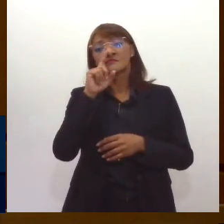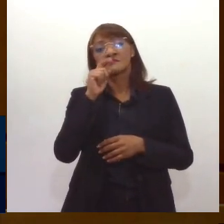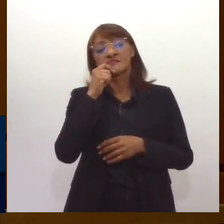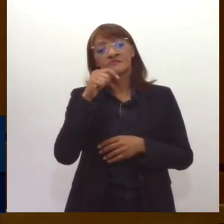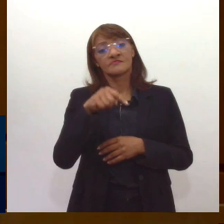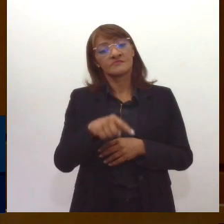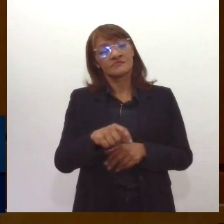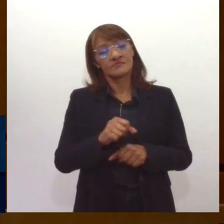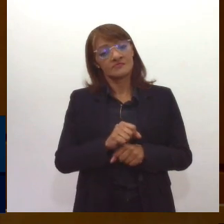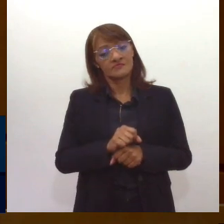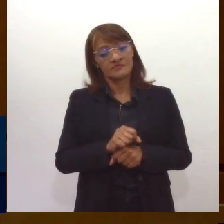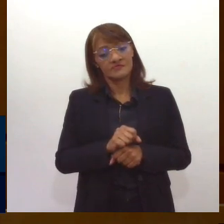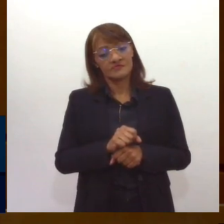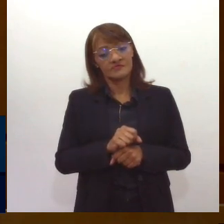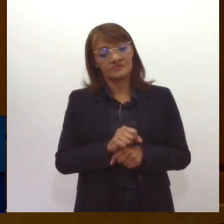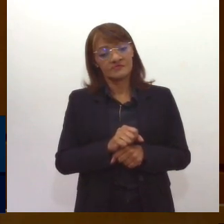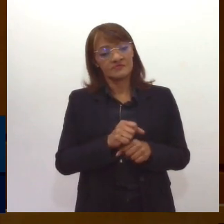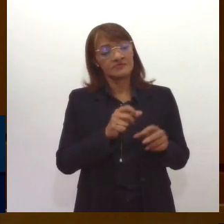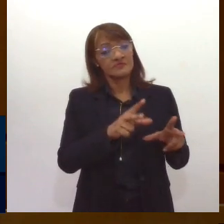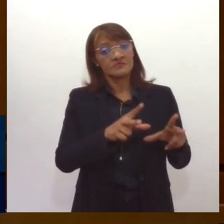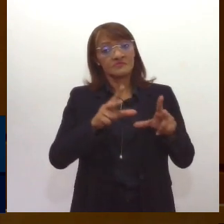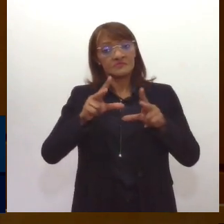incorpore ao seu território aquela área,